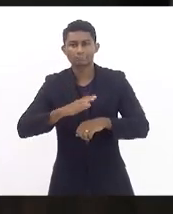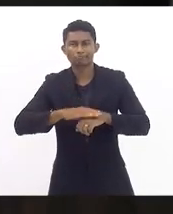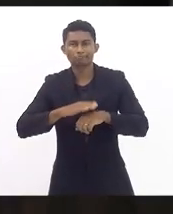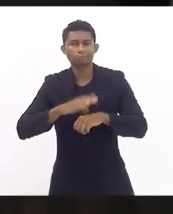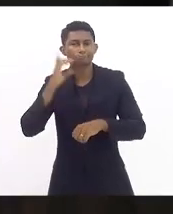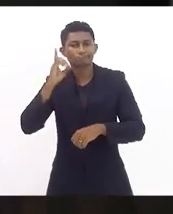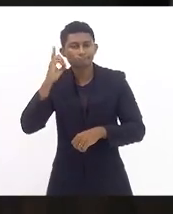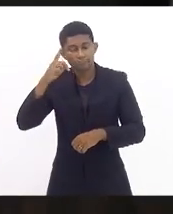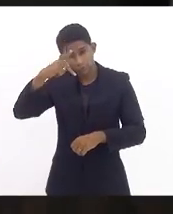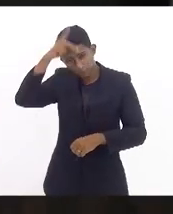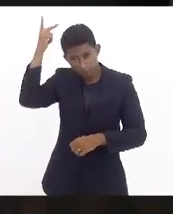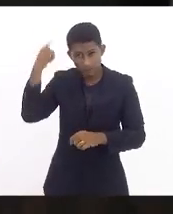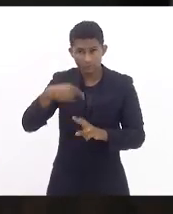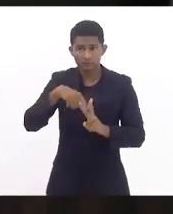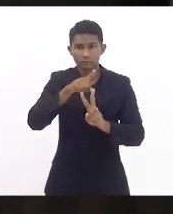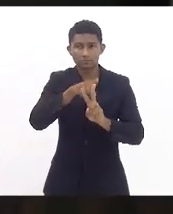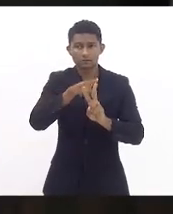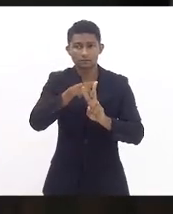e Lucinha,